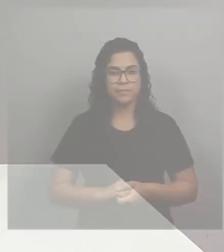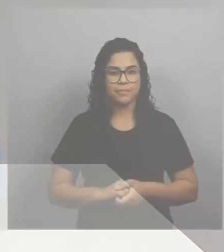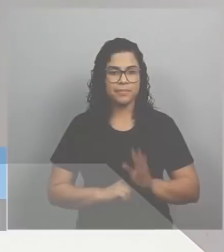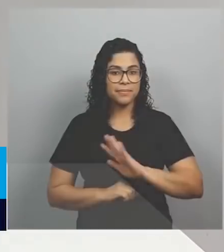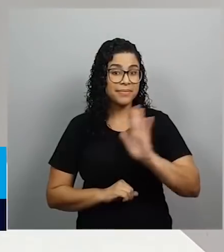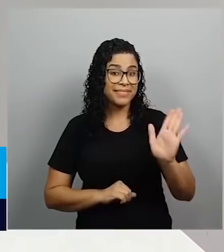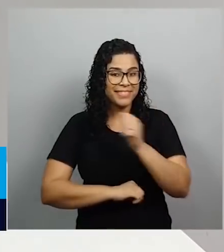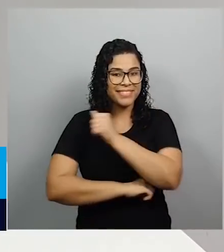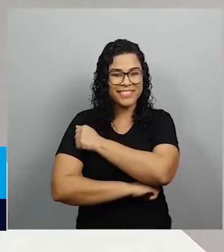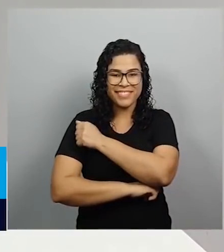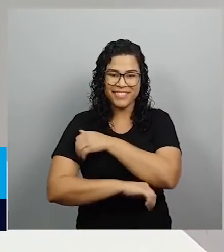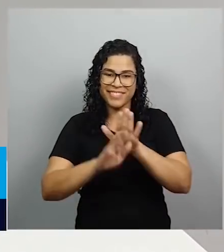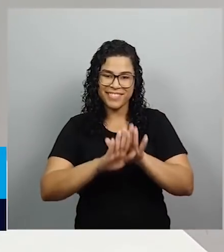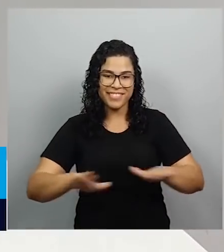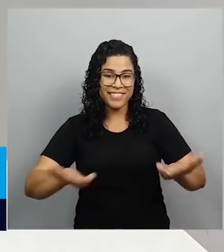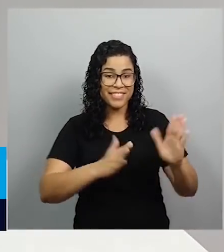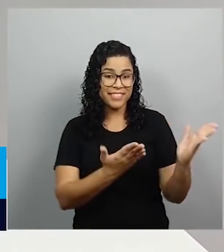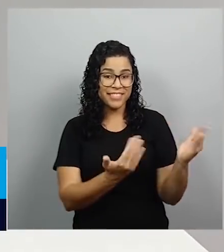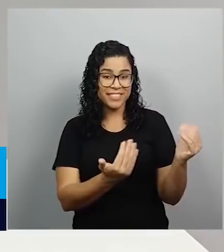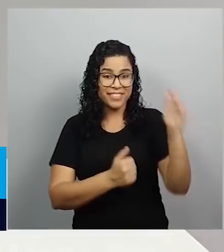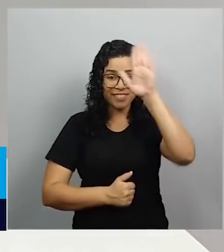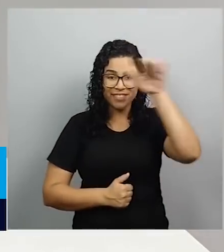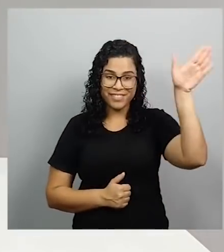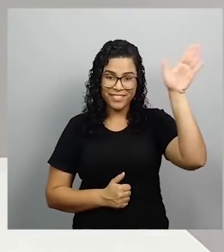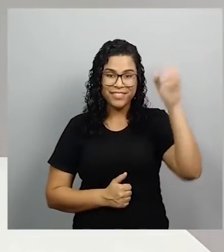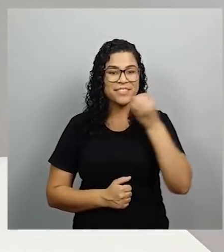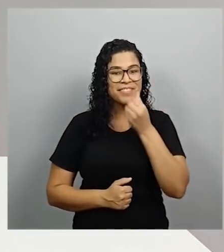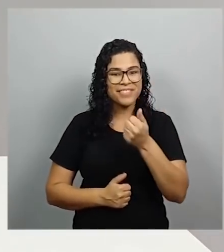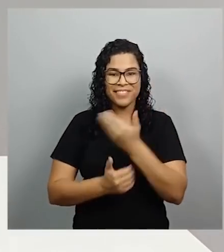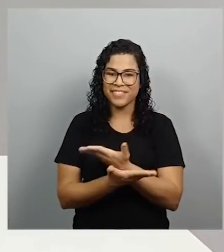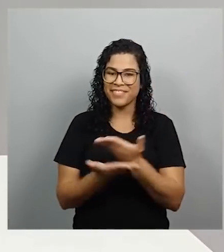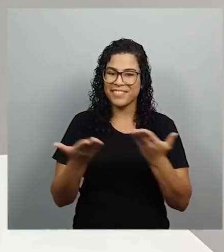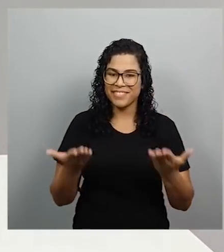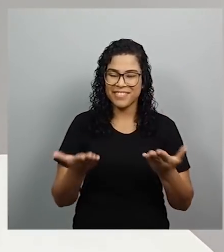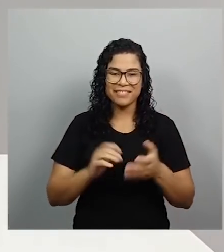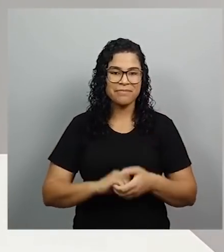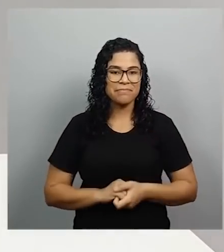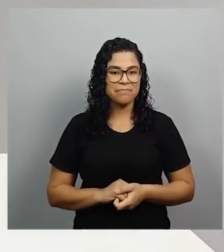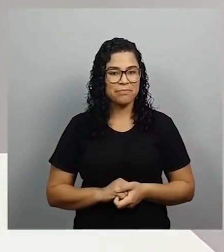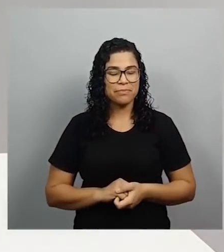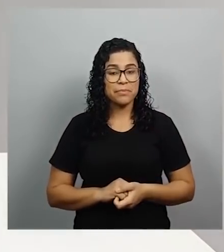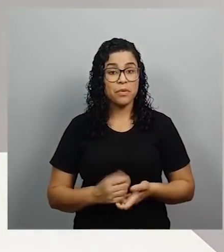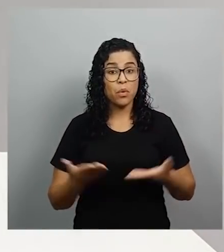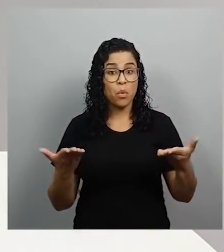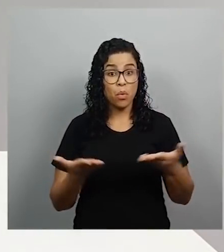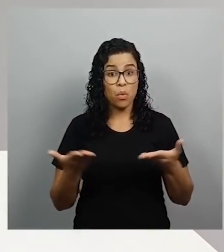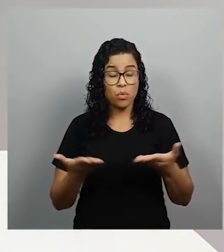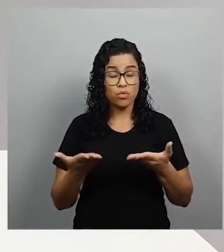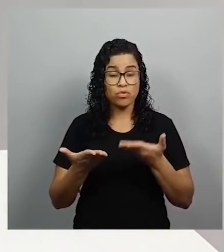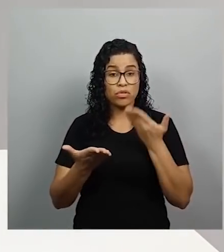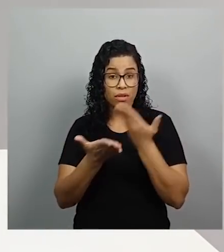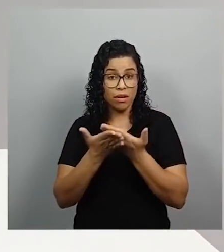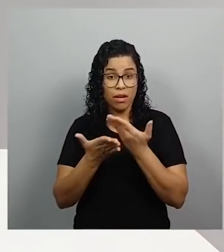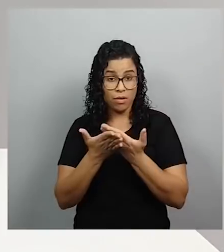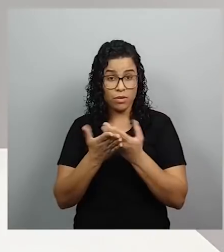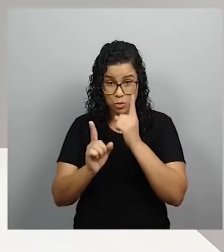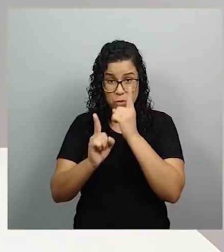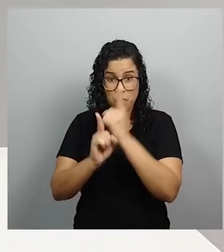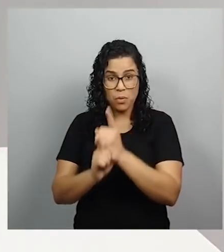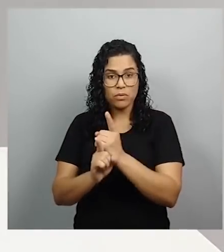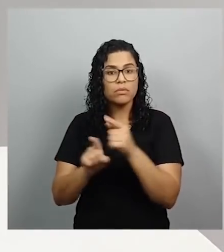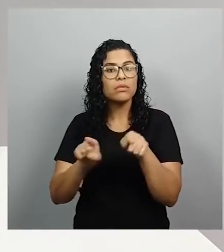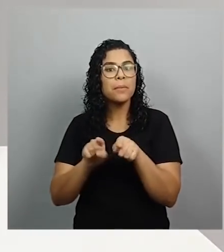Olá, crianças, jovens e adultos da nossa rede. Tudo bem com vocês? Hoje em nosso encontro e também nos